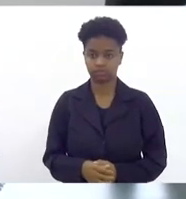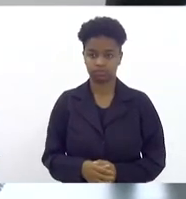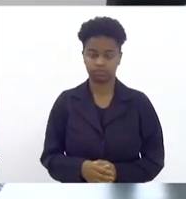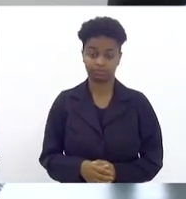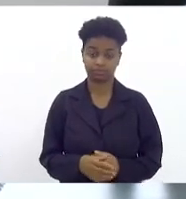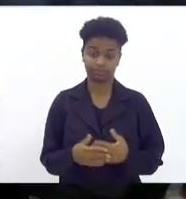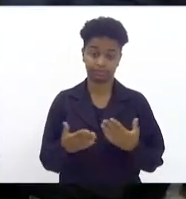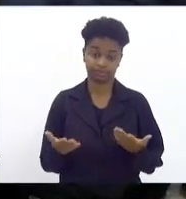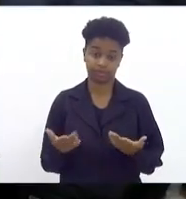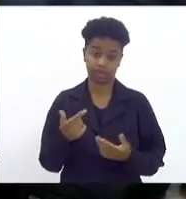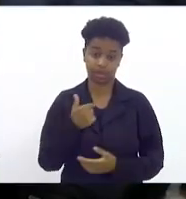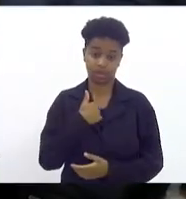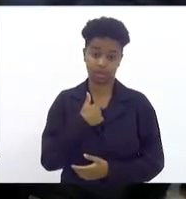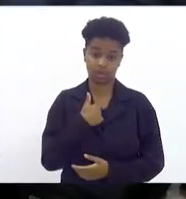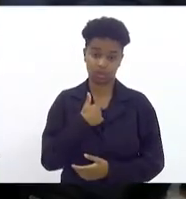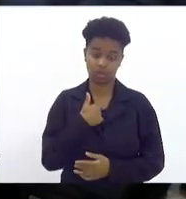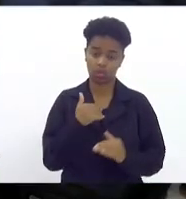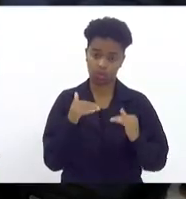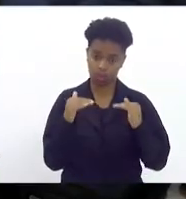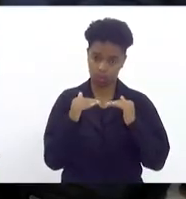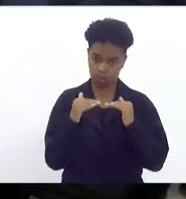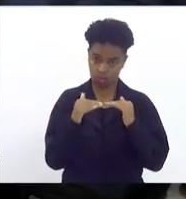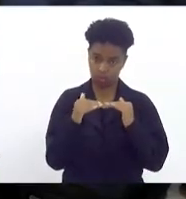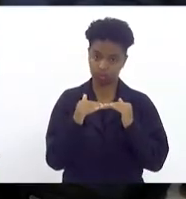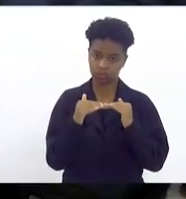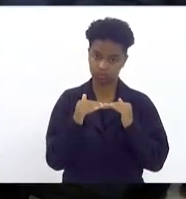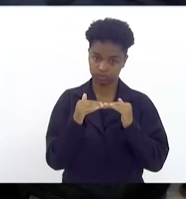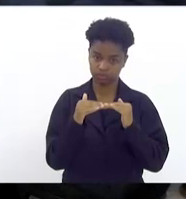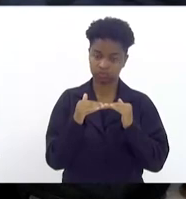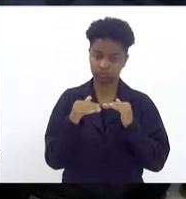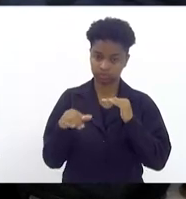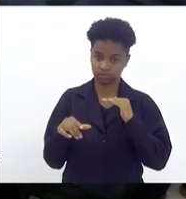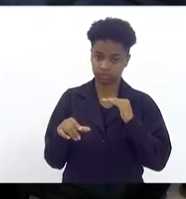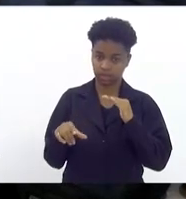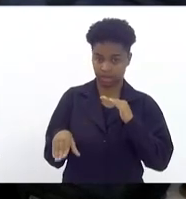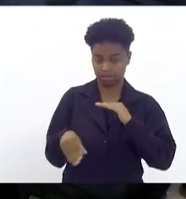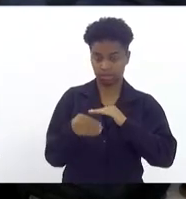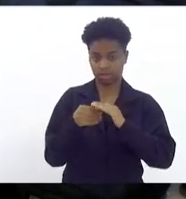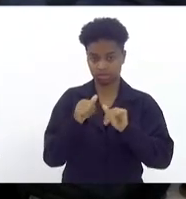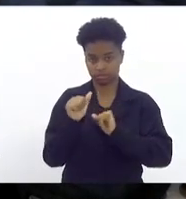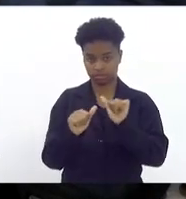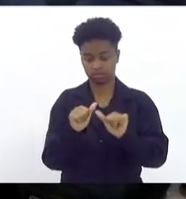Não, eu concordo com a emenda modificativa número 1,